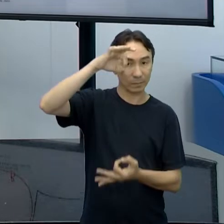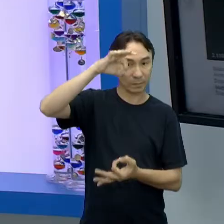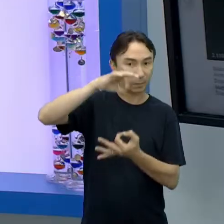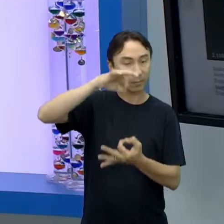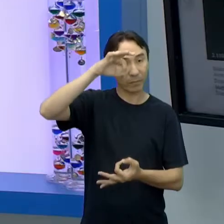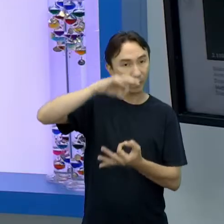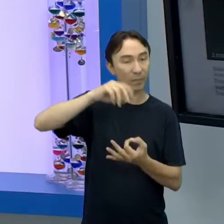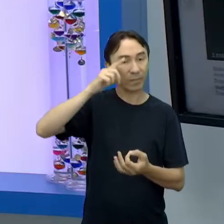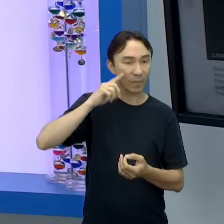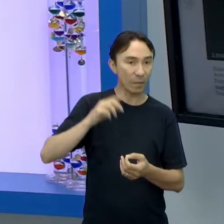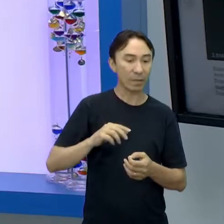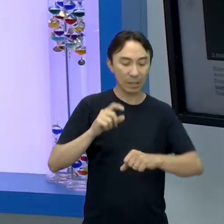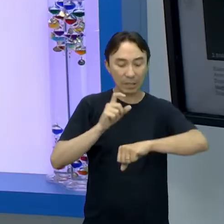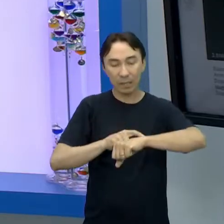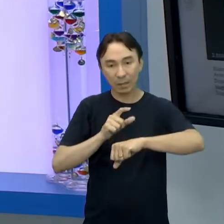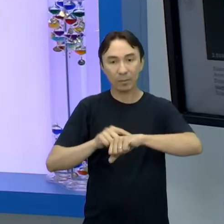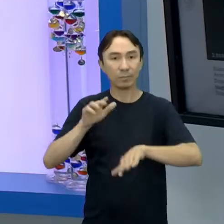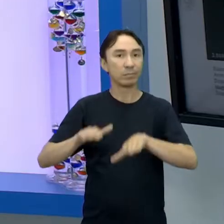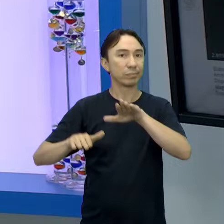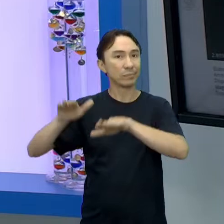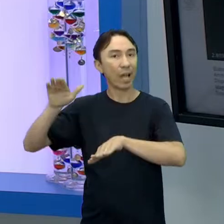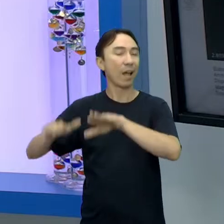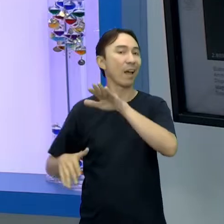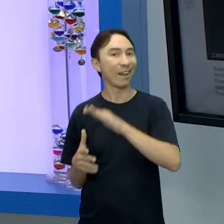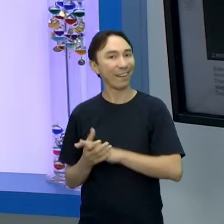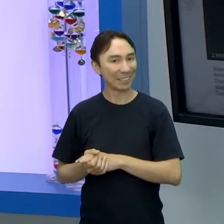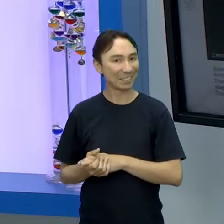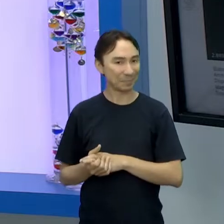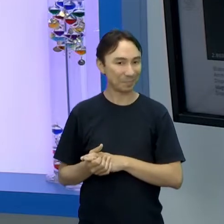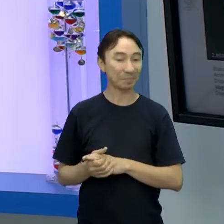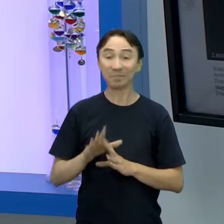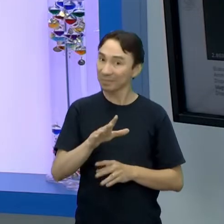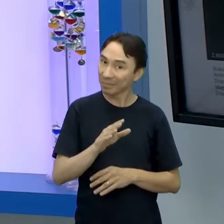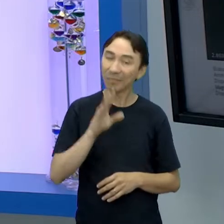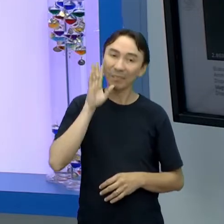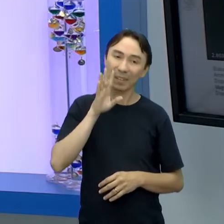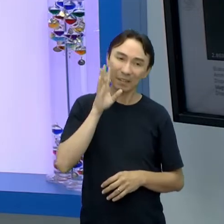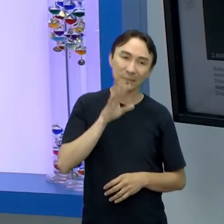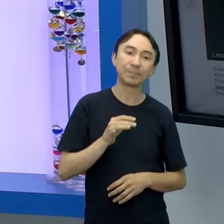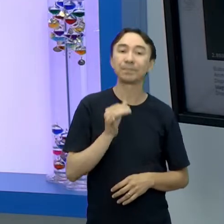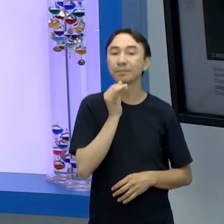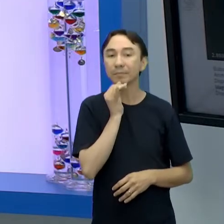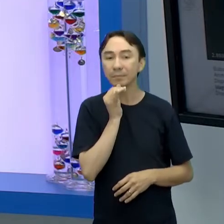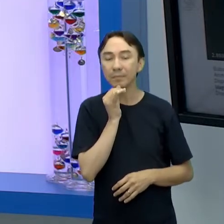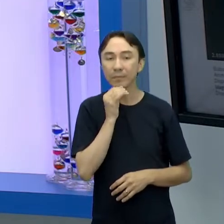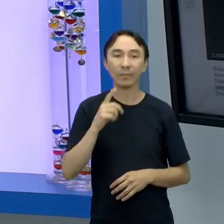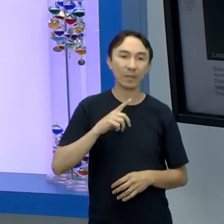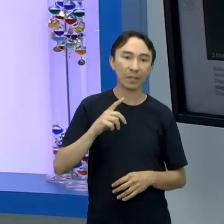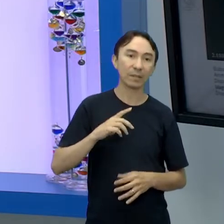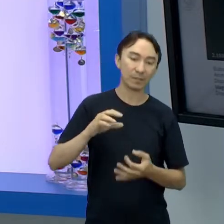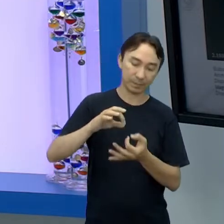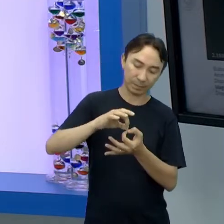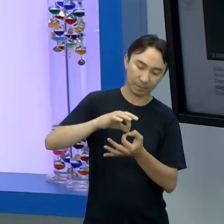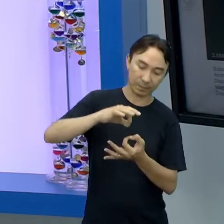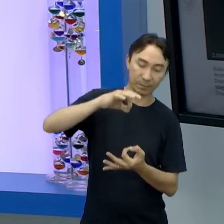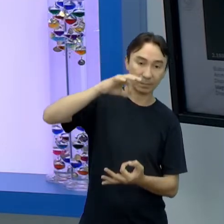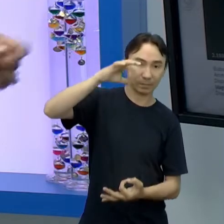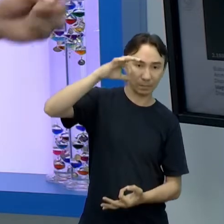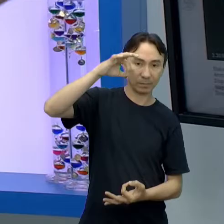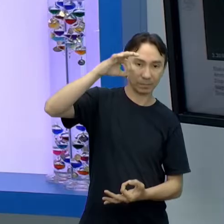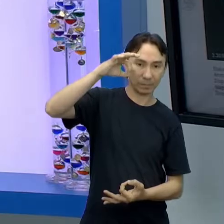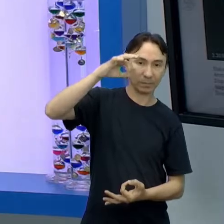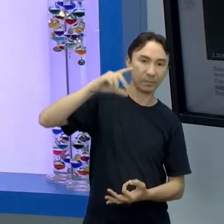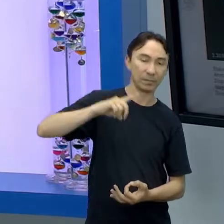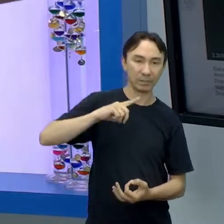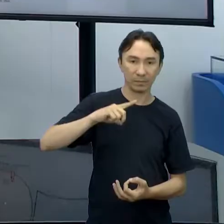certo? E aí, o que mais? Então, se eu tenho aqui, olha que legal, pessoal. Se eu tenho o comprimento do pêndulo, se eu tenho aqui, por exemplo, o